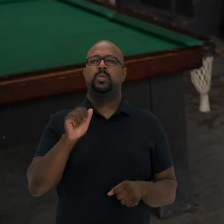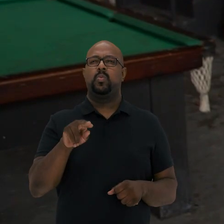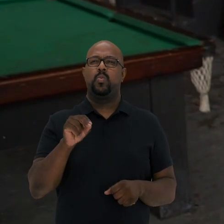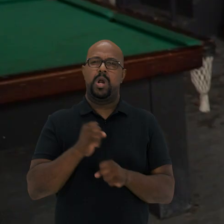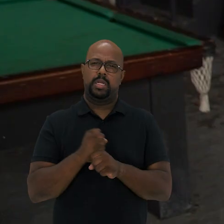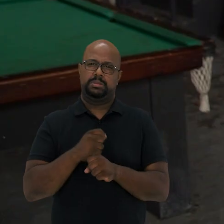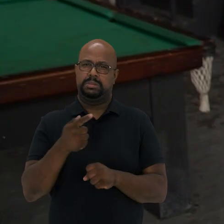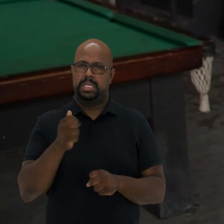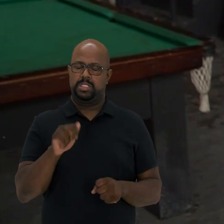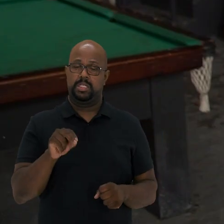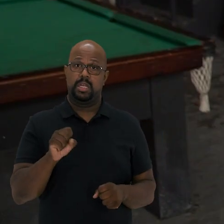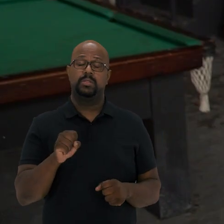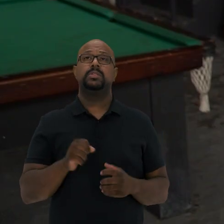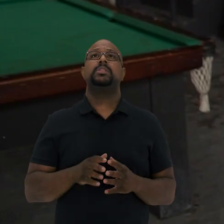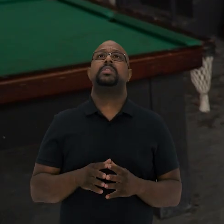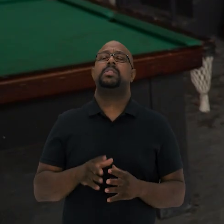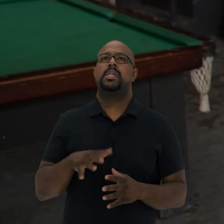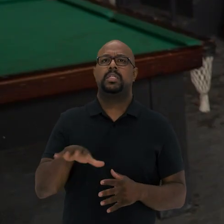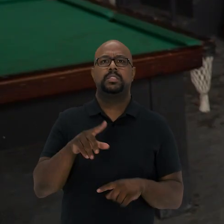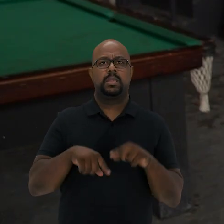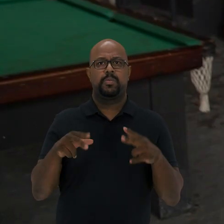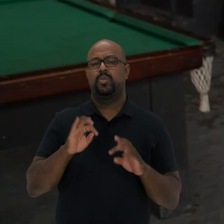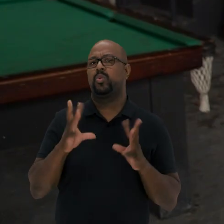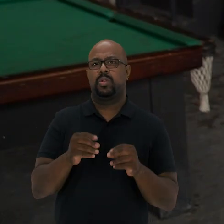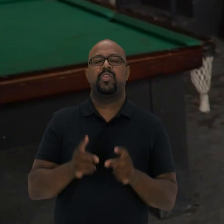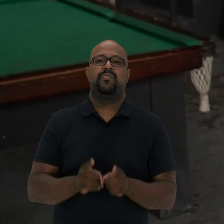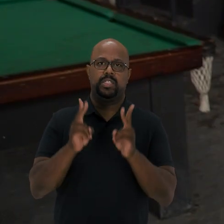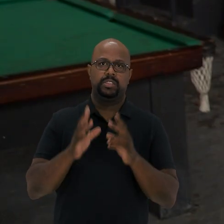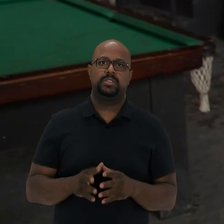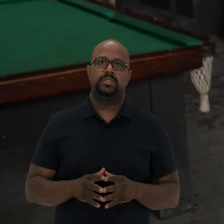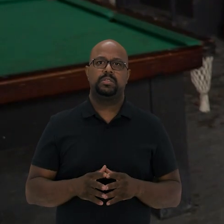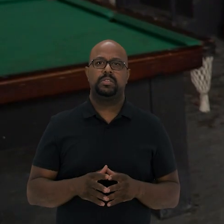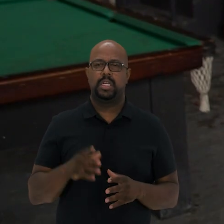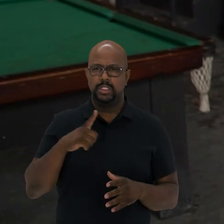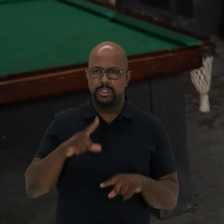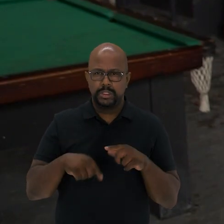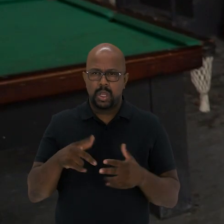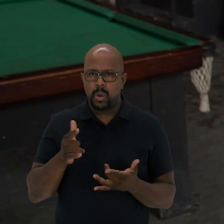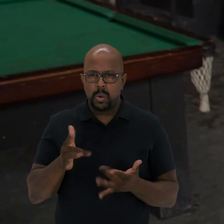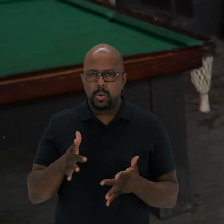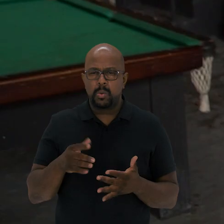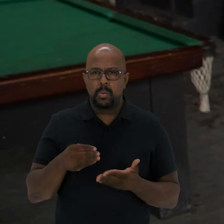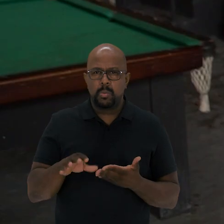de 5 anos, em torno de 7 anos, né, esse equipamento todo foi vendido. E fósseis, tinha algum